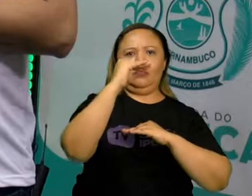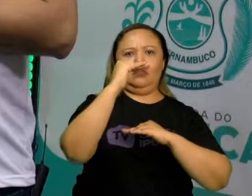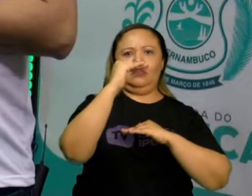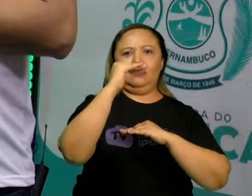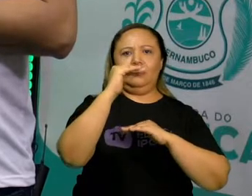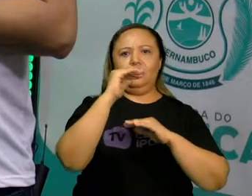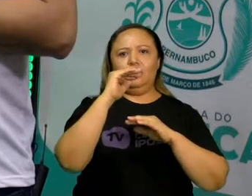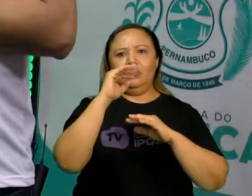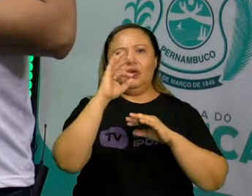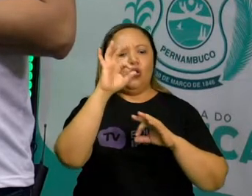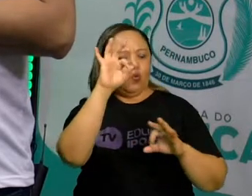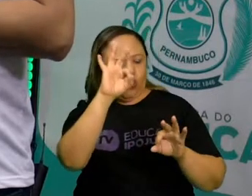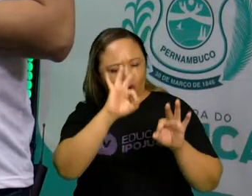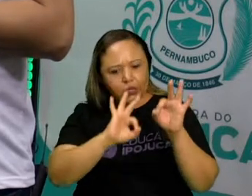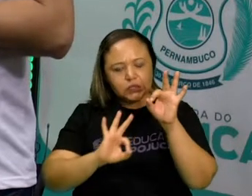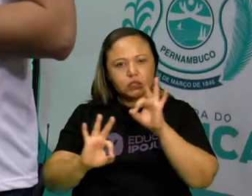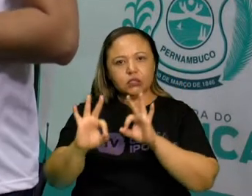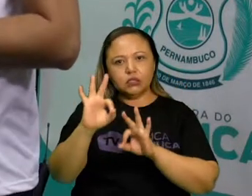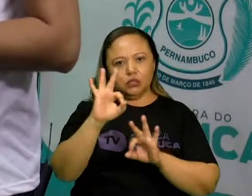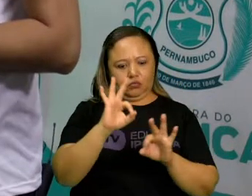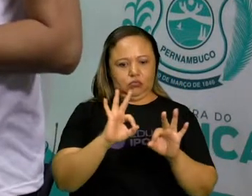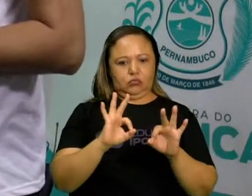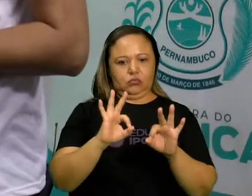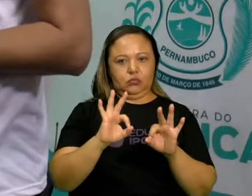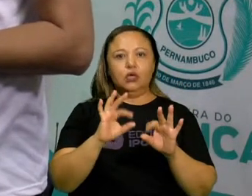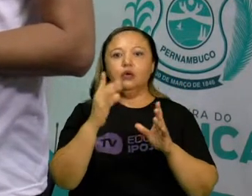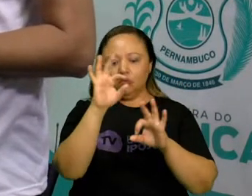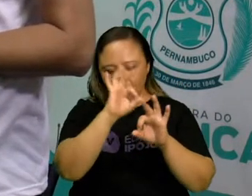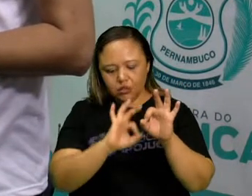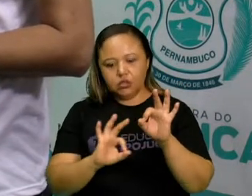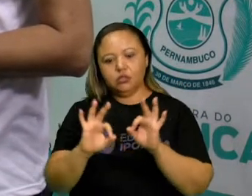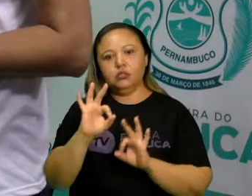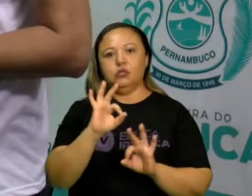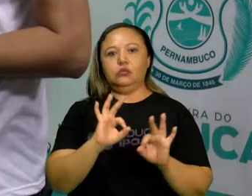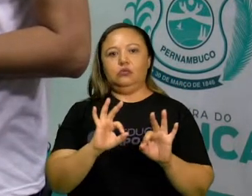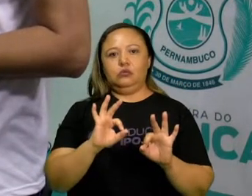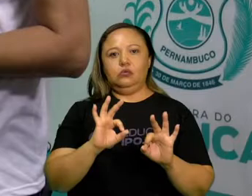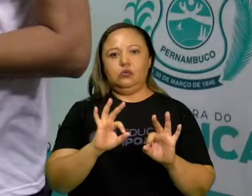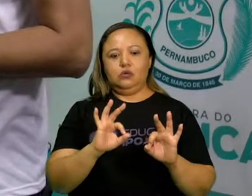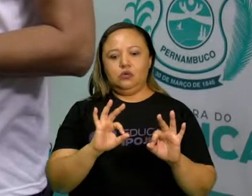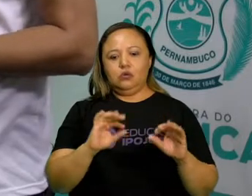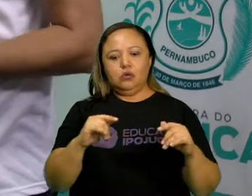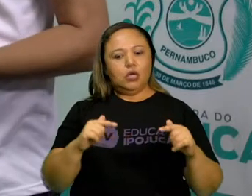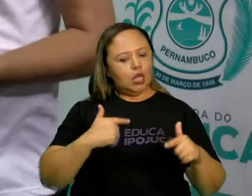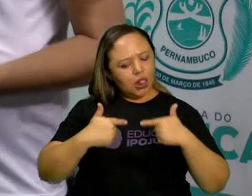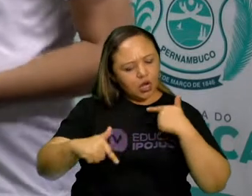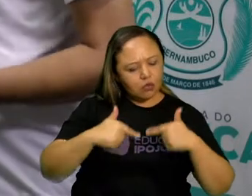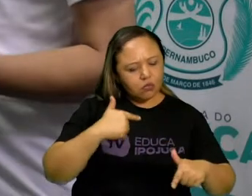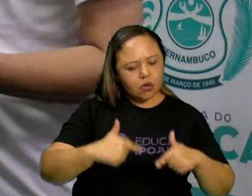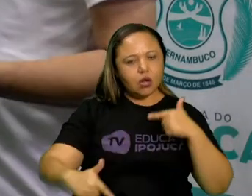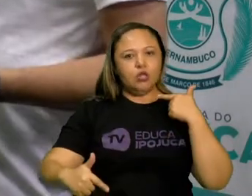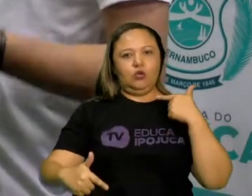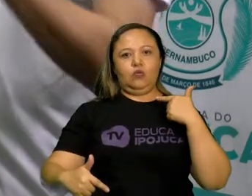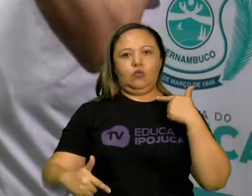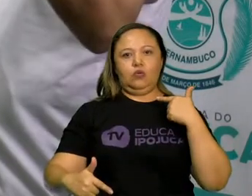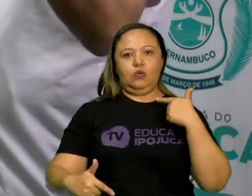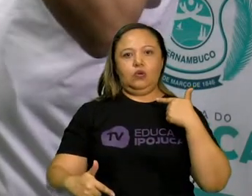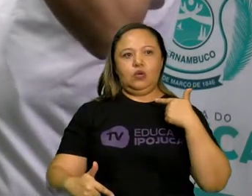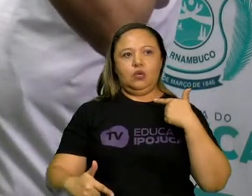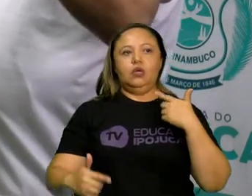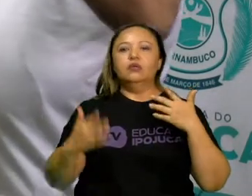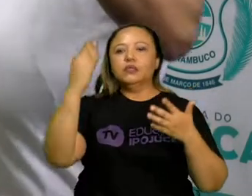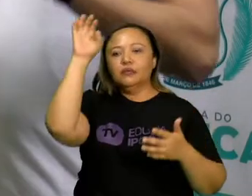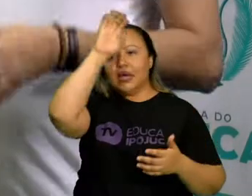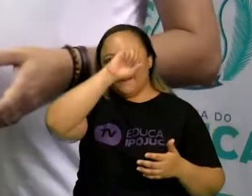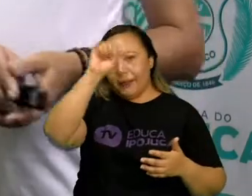e é muito trabalho mas é muito trabalho produção quadro louco assim sabe você tem noção e